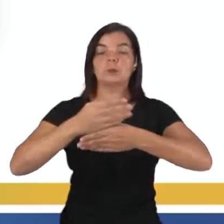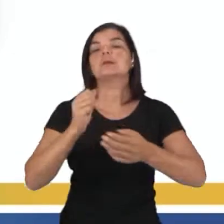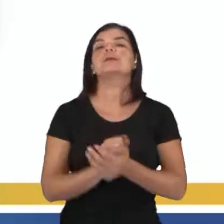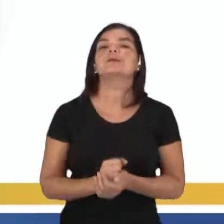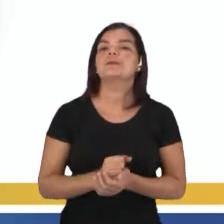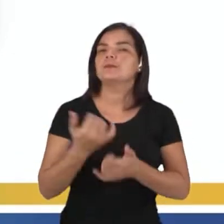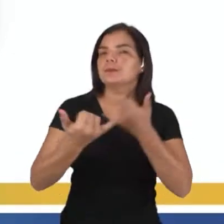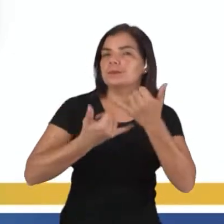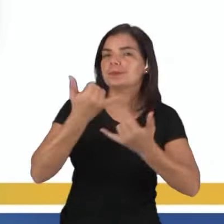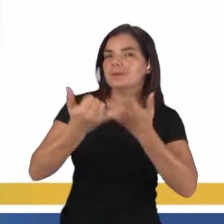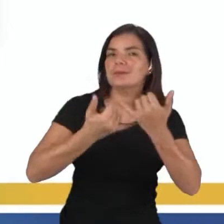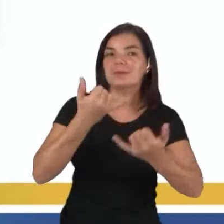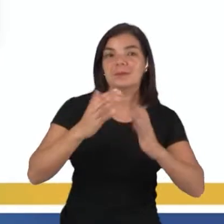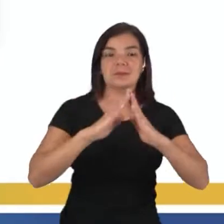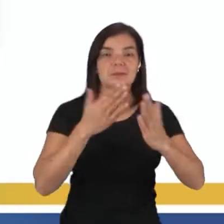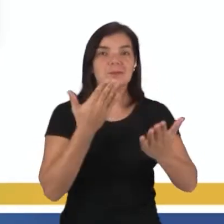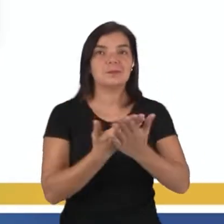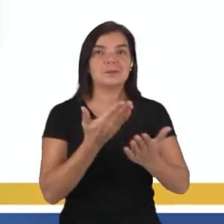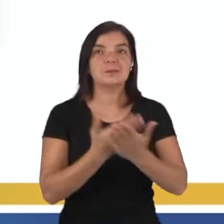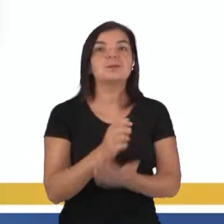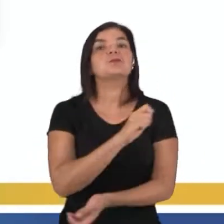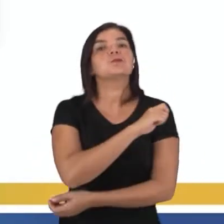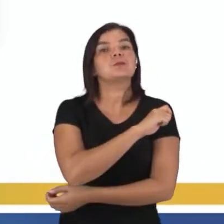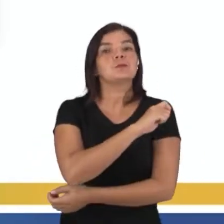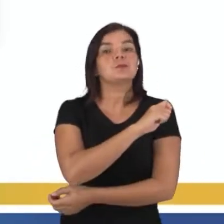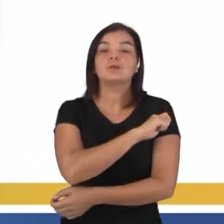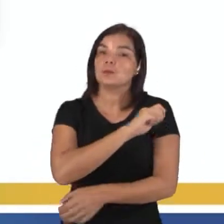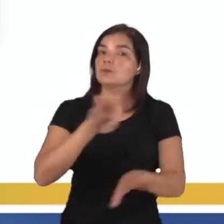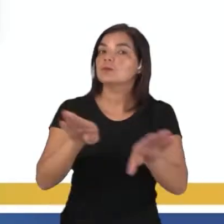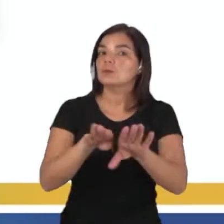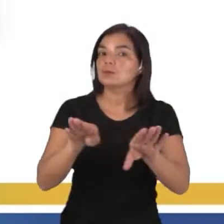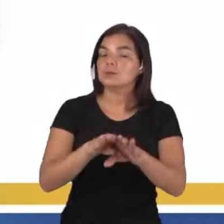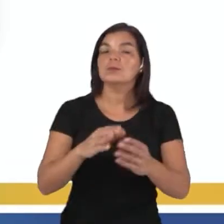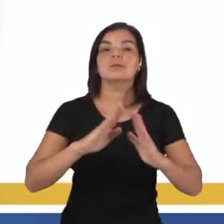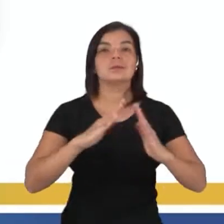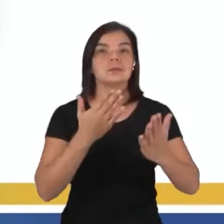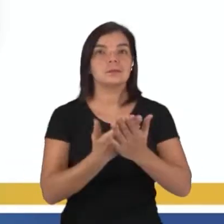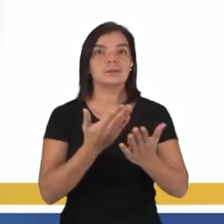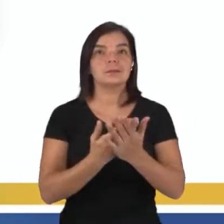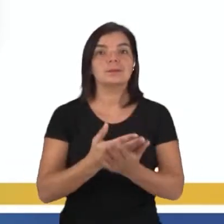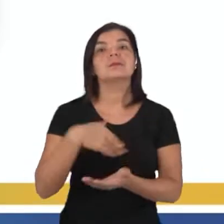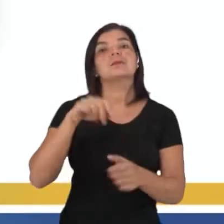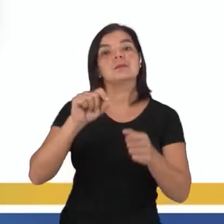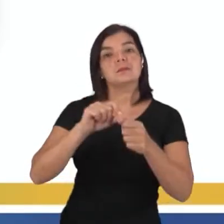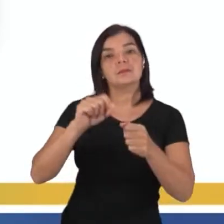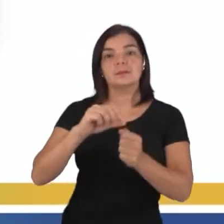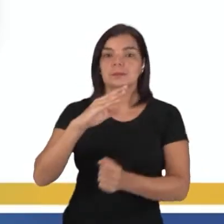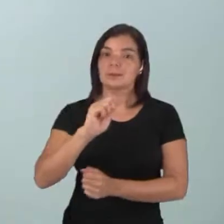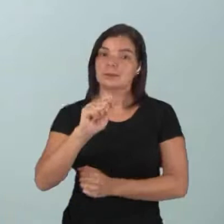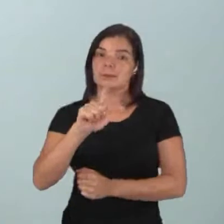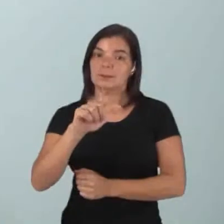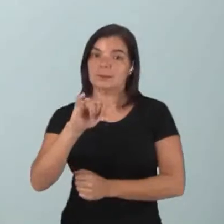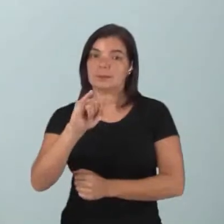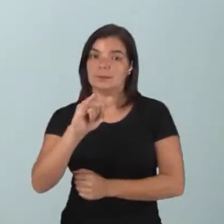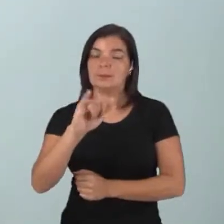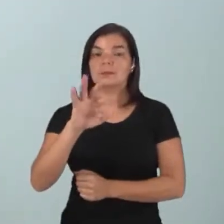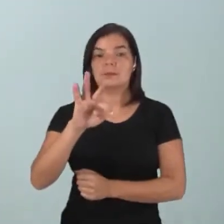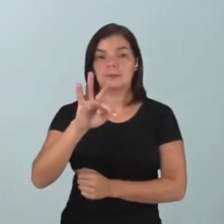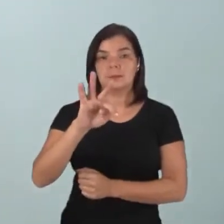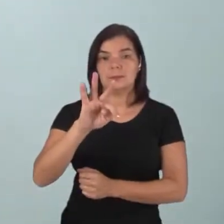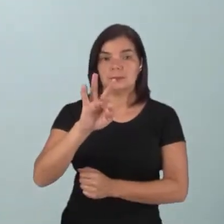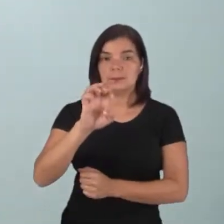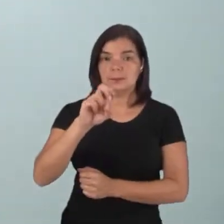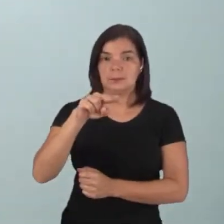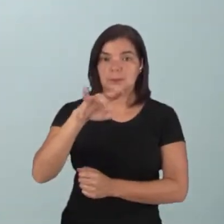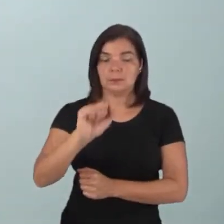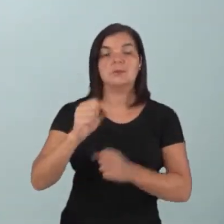na escola, os anos escolares são bons exemplos de quando fazíamos calistenia sem saber. Então, o que é calistenia?